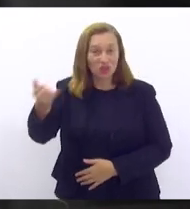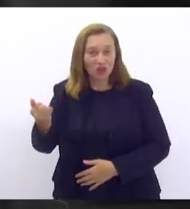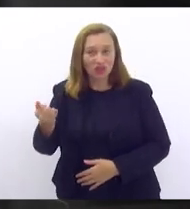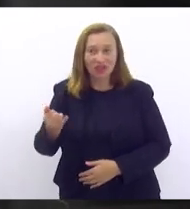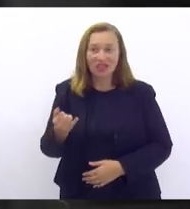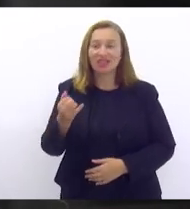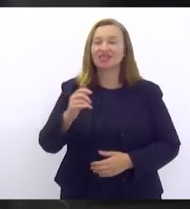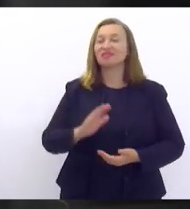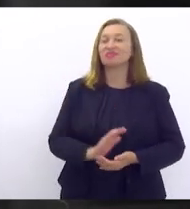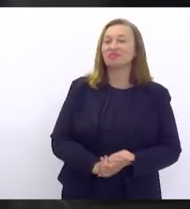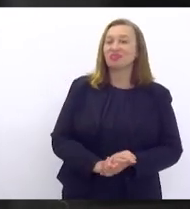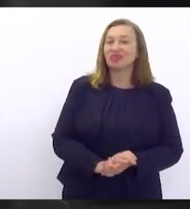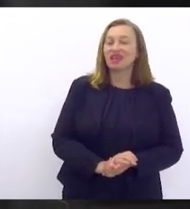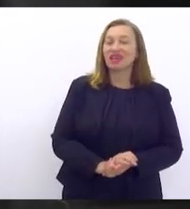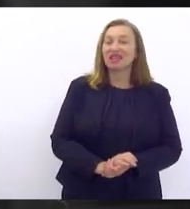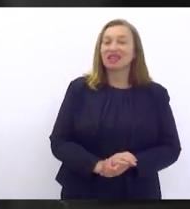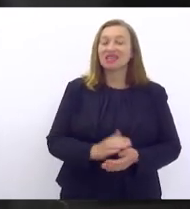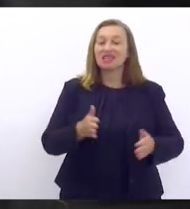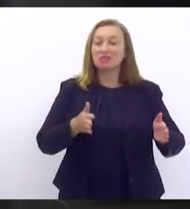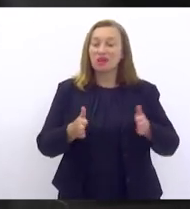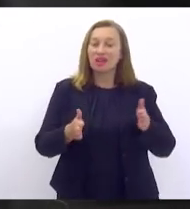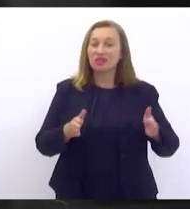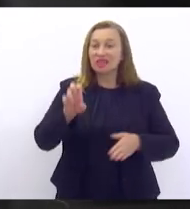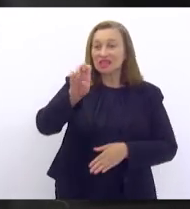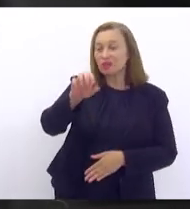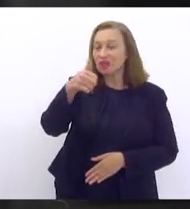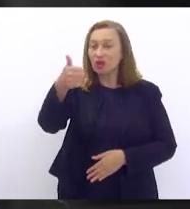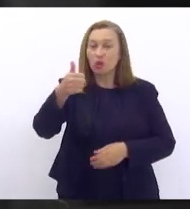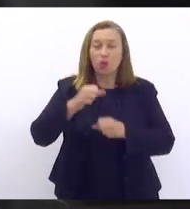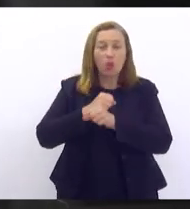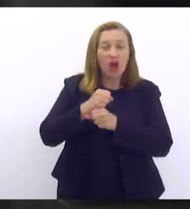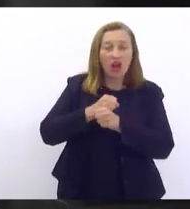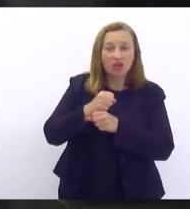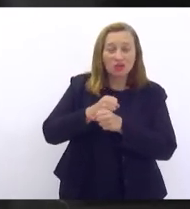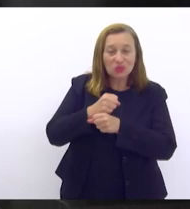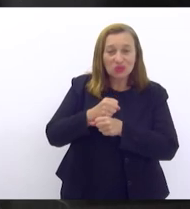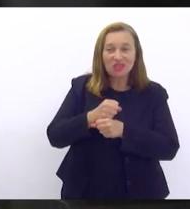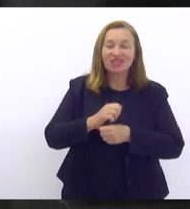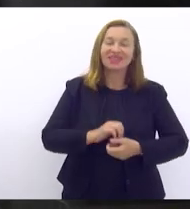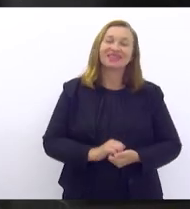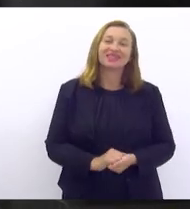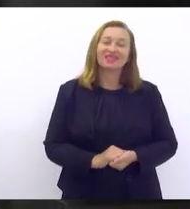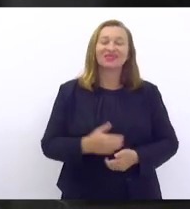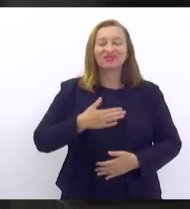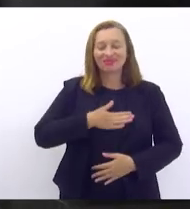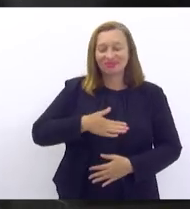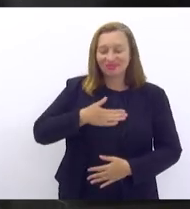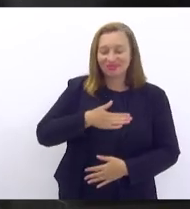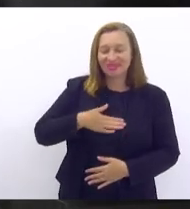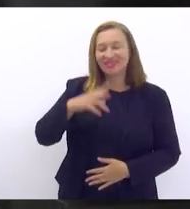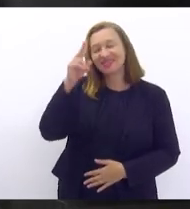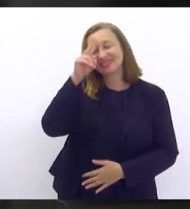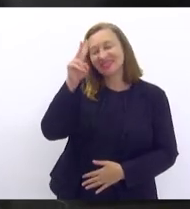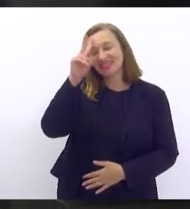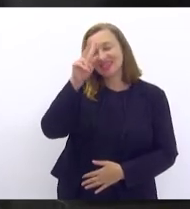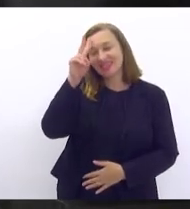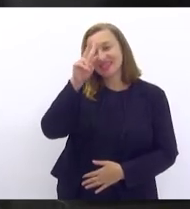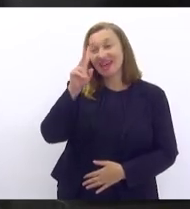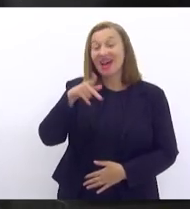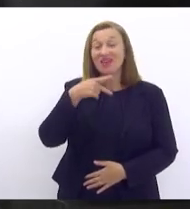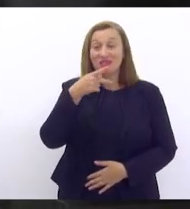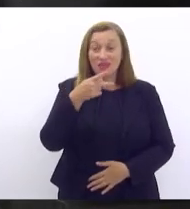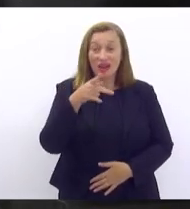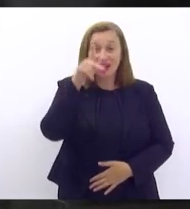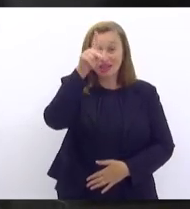Neste limiar dos 50 anos, já tendo passado dos 50 anos, gostaria de recordar as sábias palavras